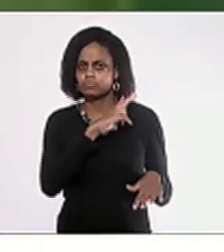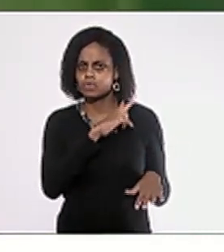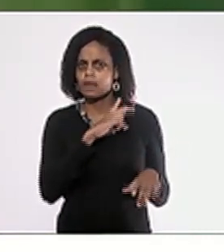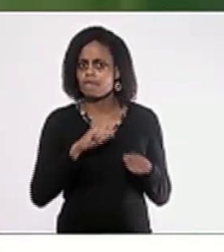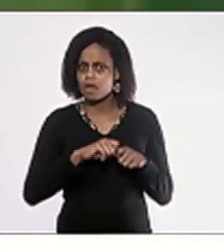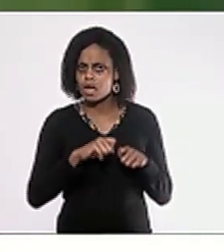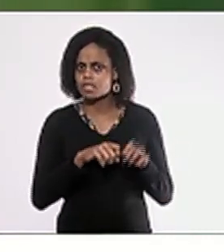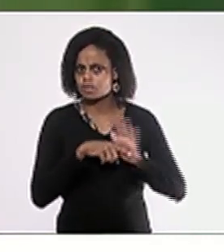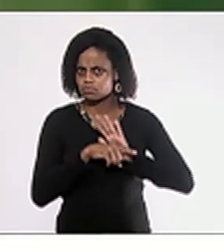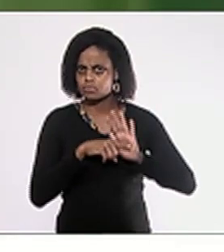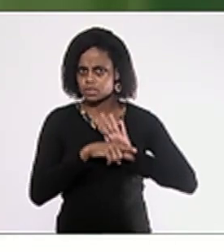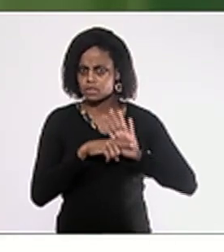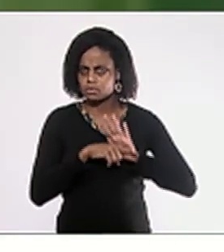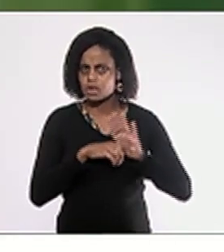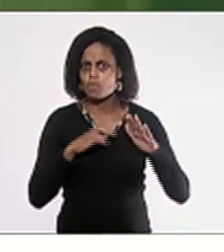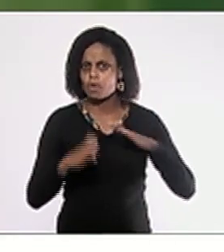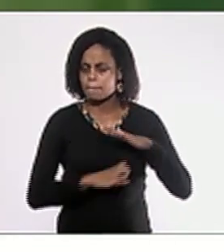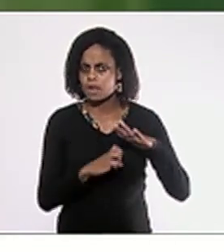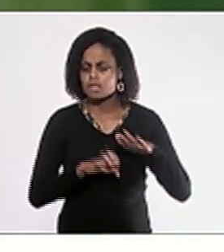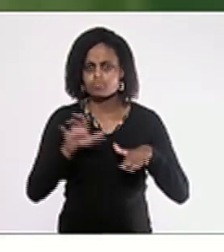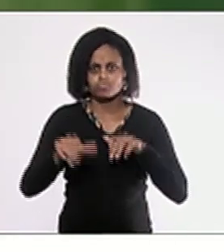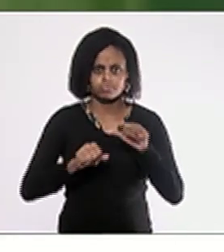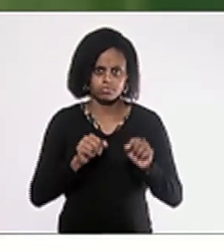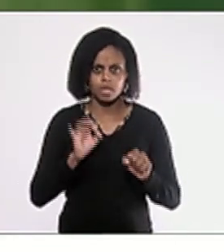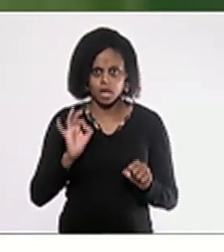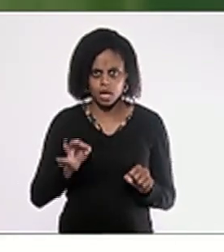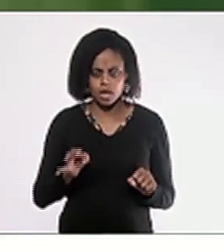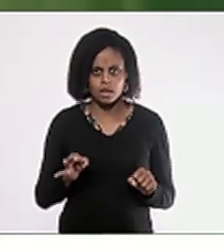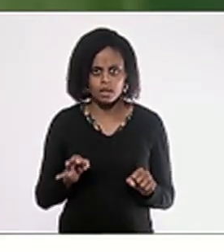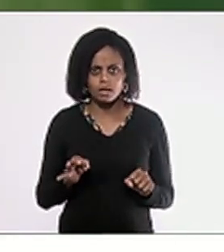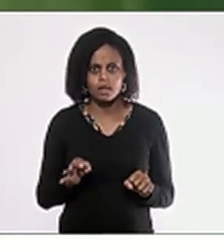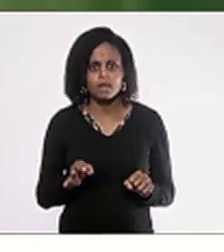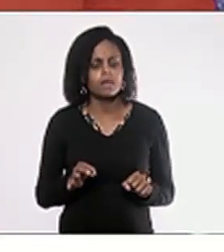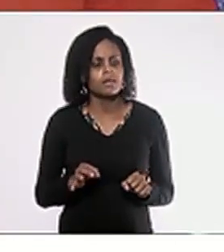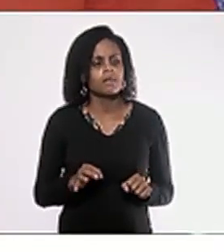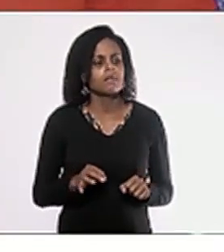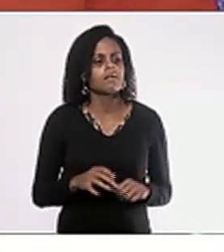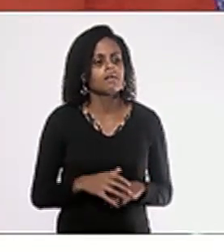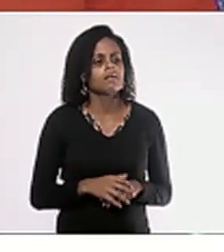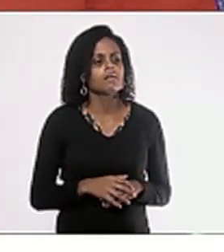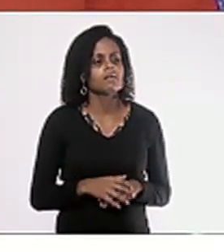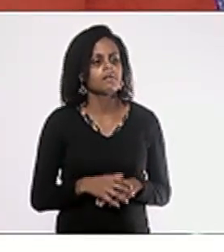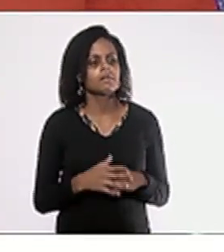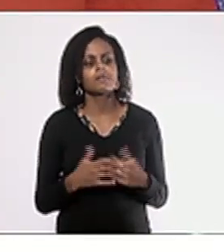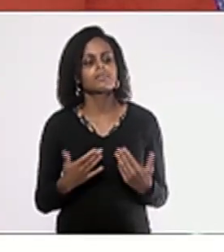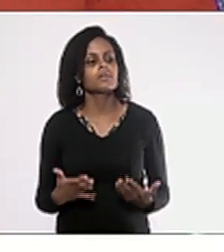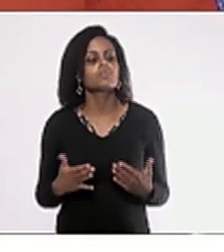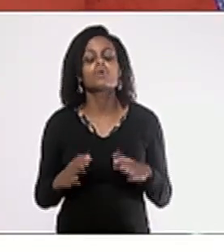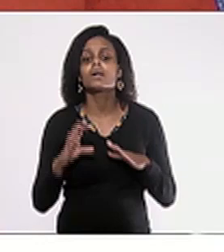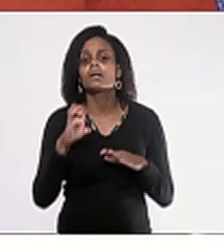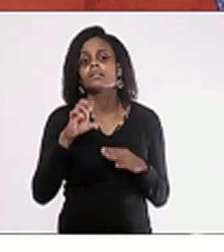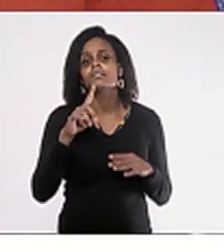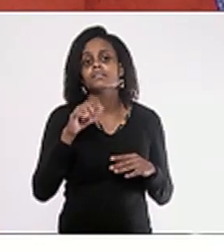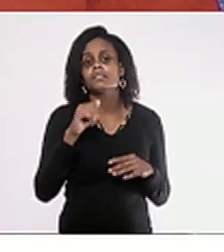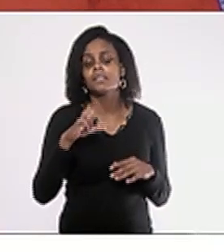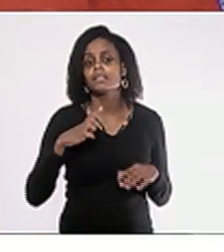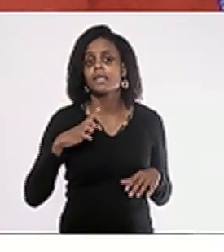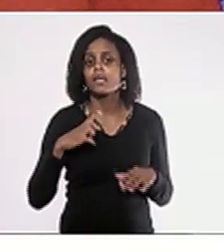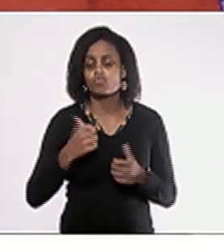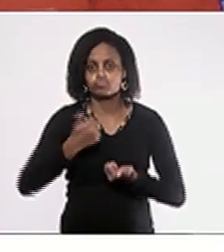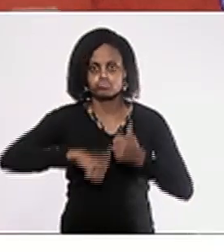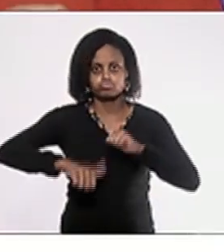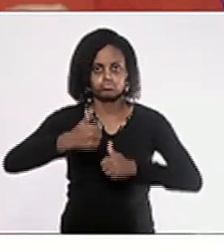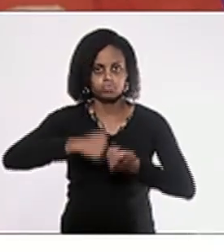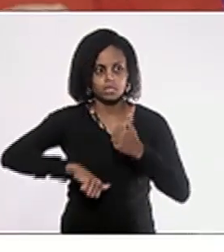faça essa aferição? Alguma empresa contratada, licenciada por vocês? A SEDAI ela tem um